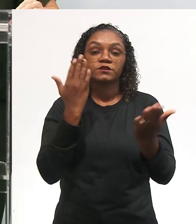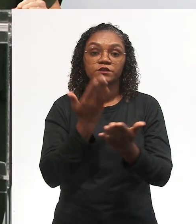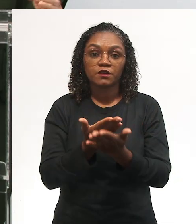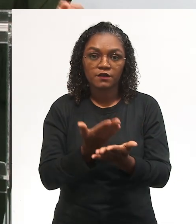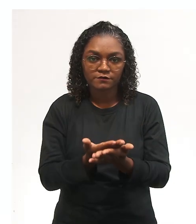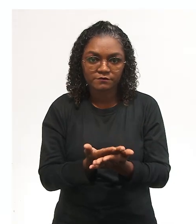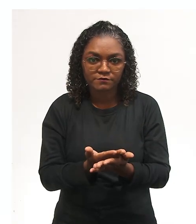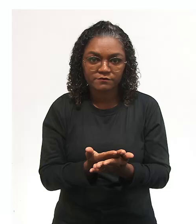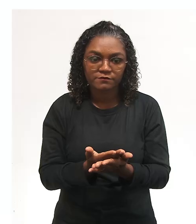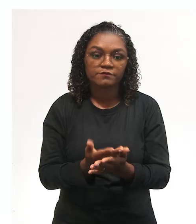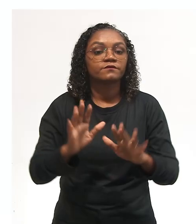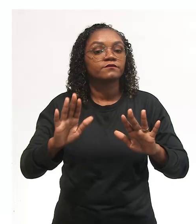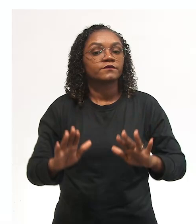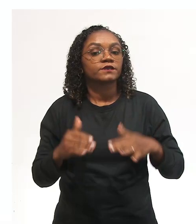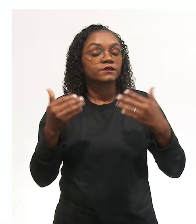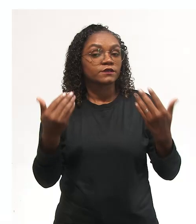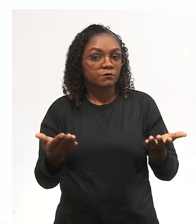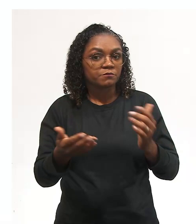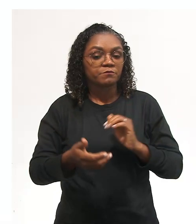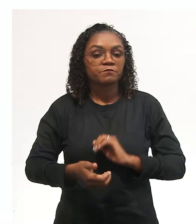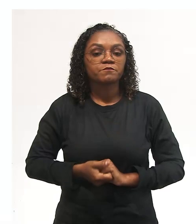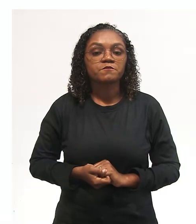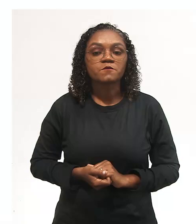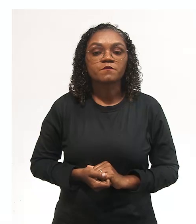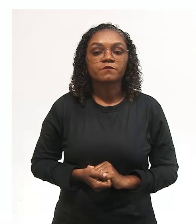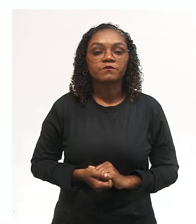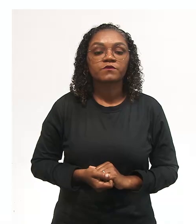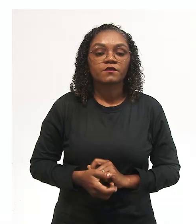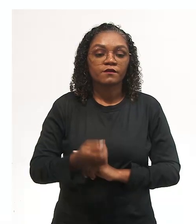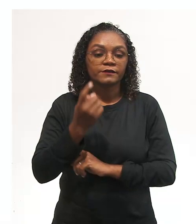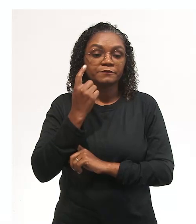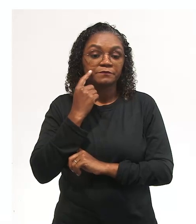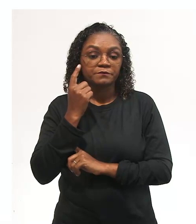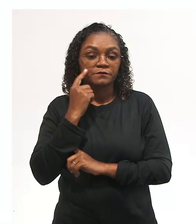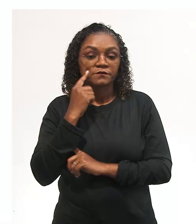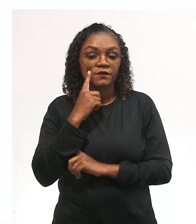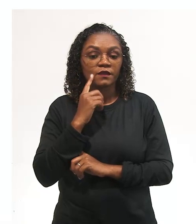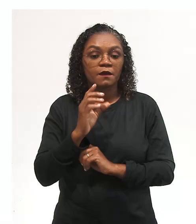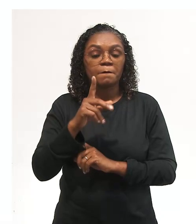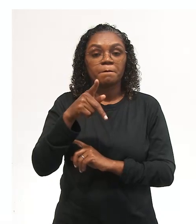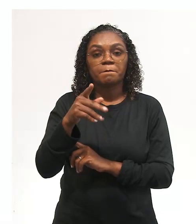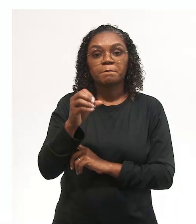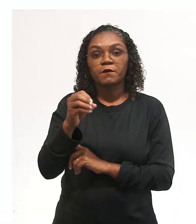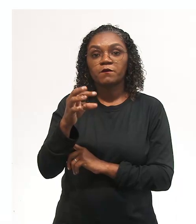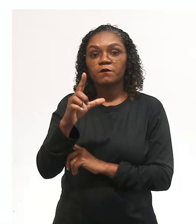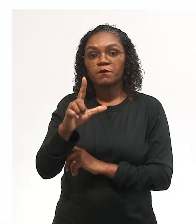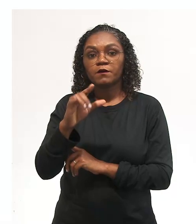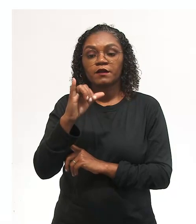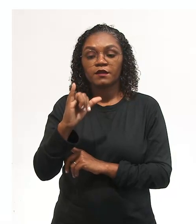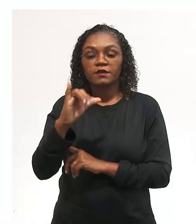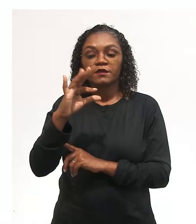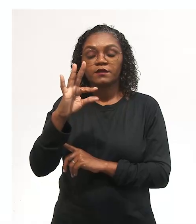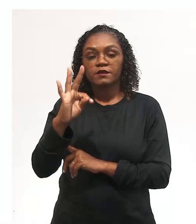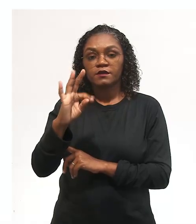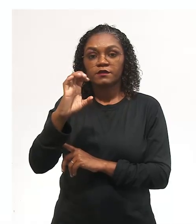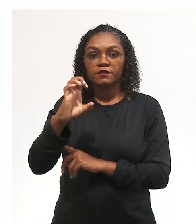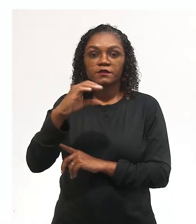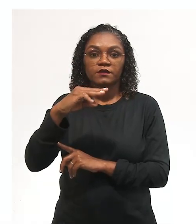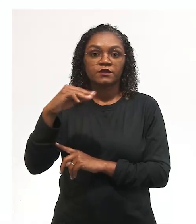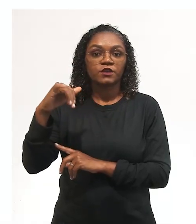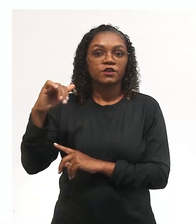âmbito escolar. A noção de politecnia se encaminha na direção da superação da dicotomia